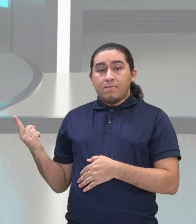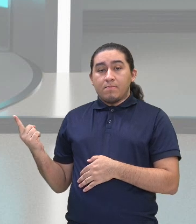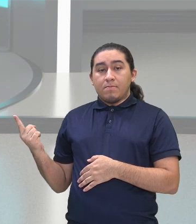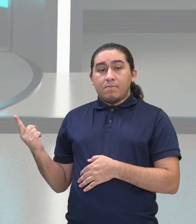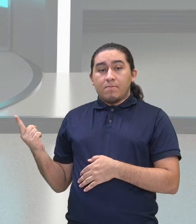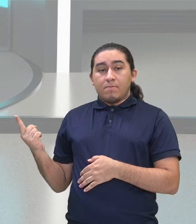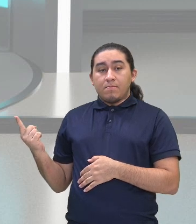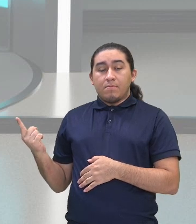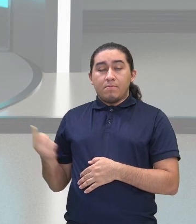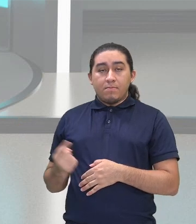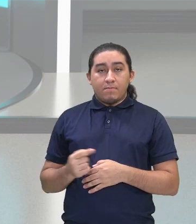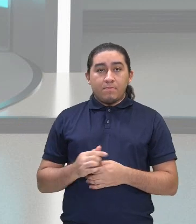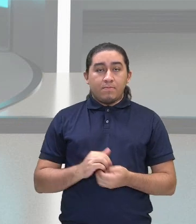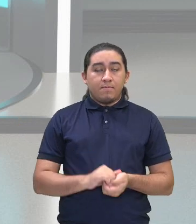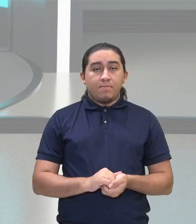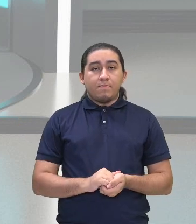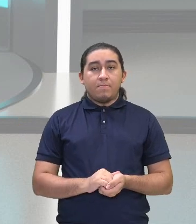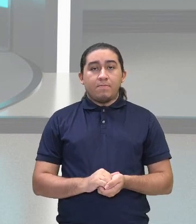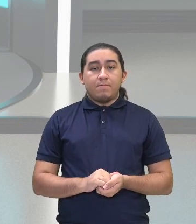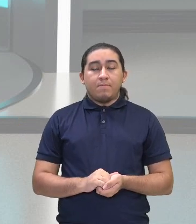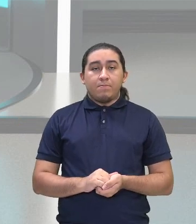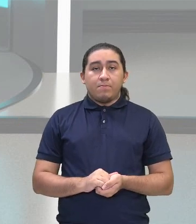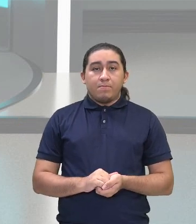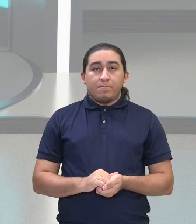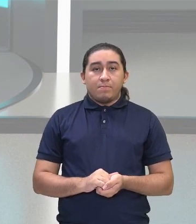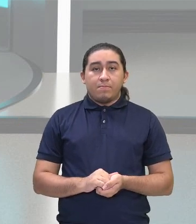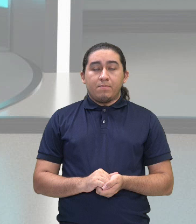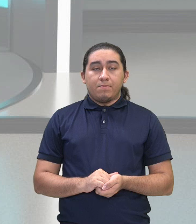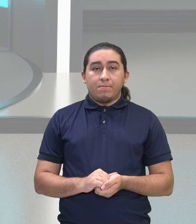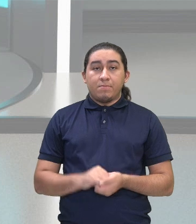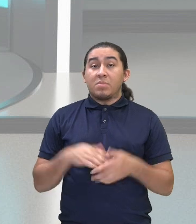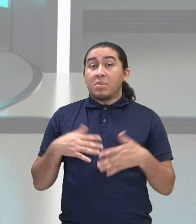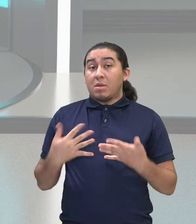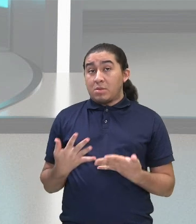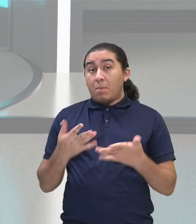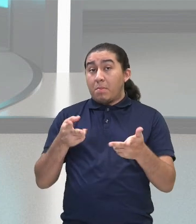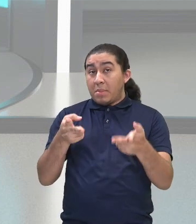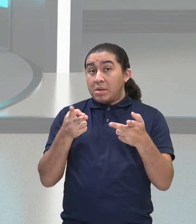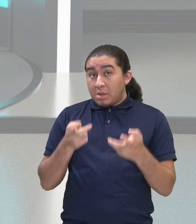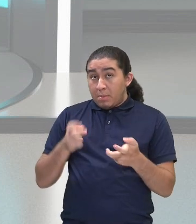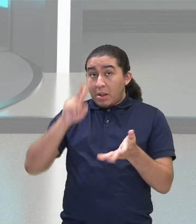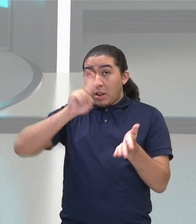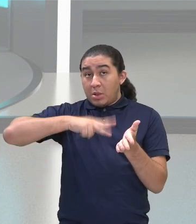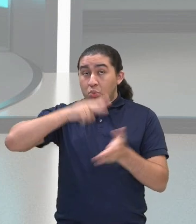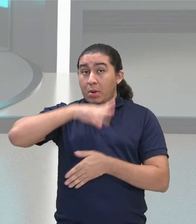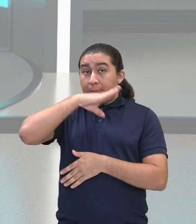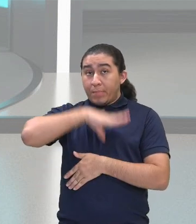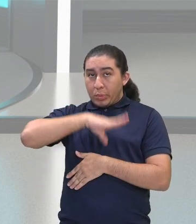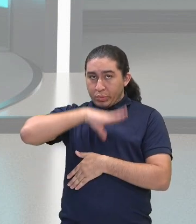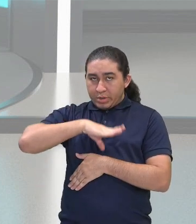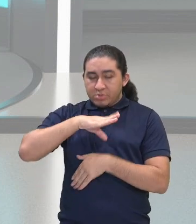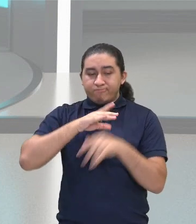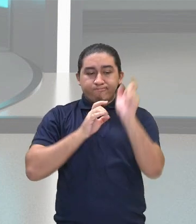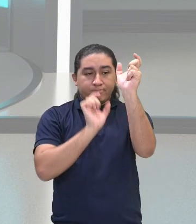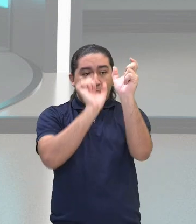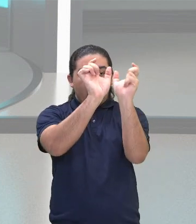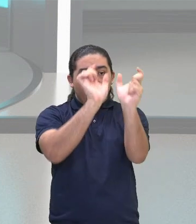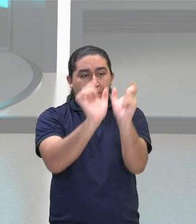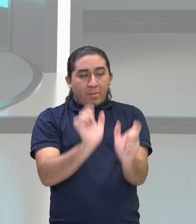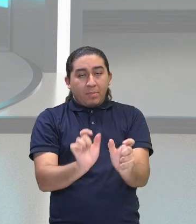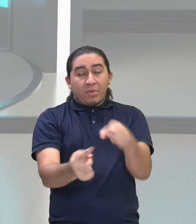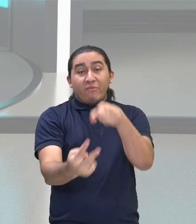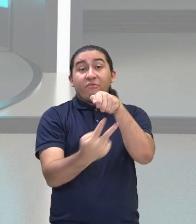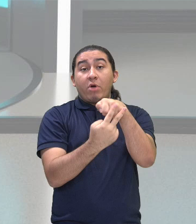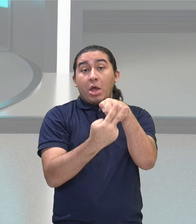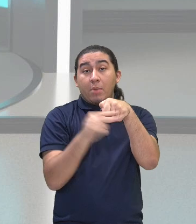leríeis, eles leriam. Então, você percebe que o verbo no futuro do pretérito